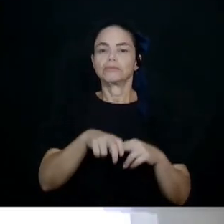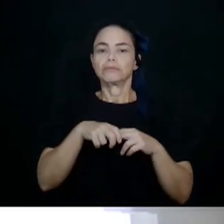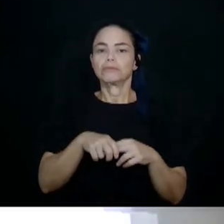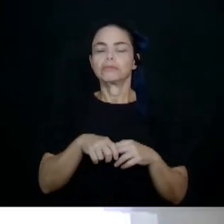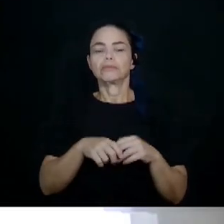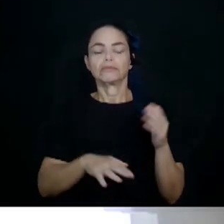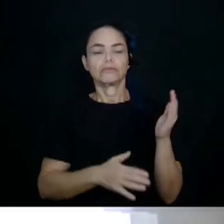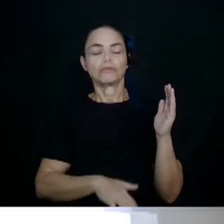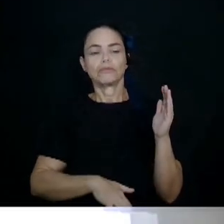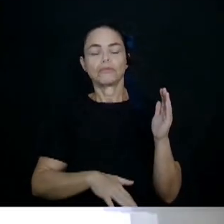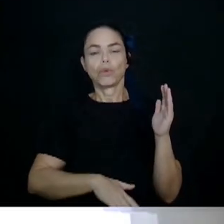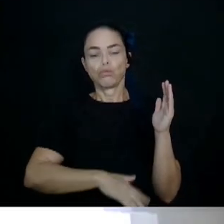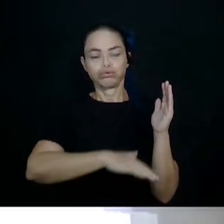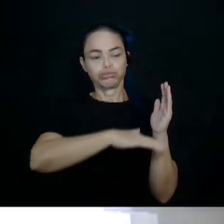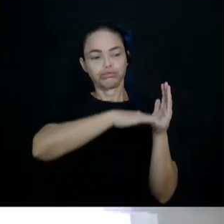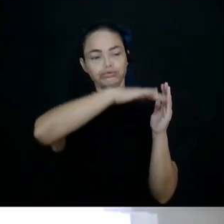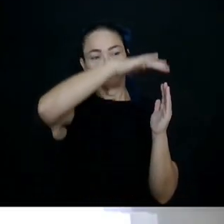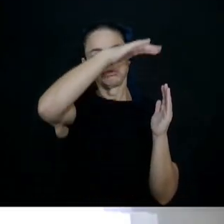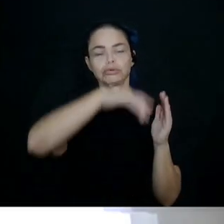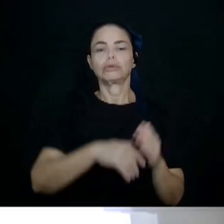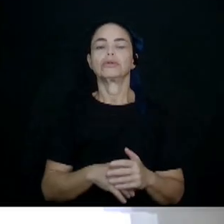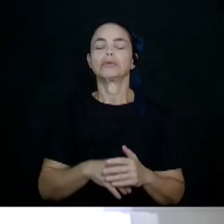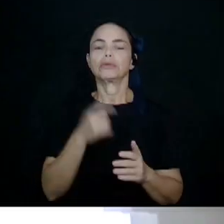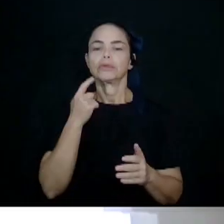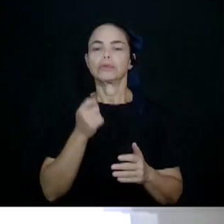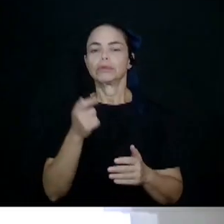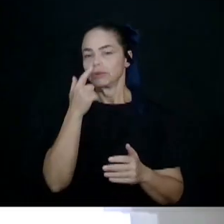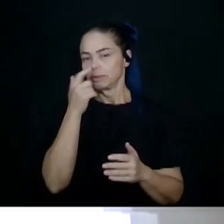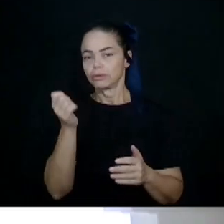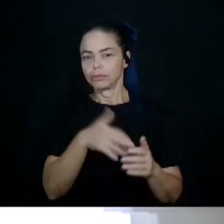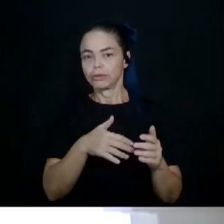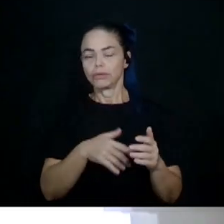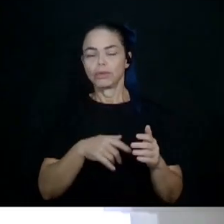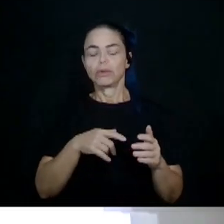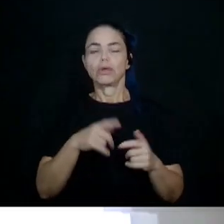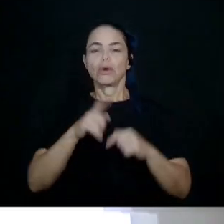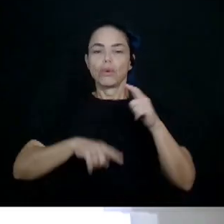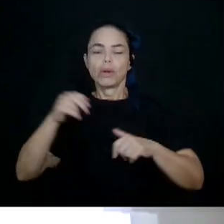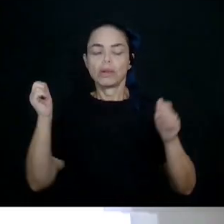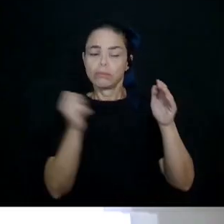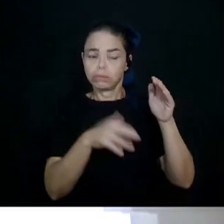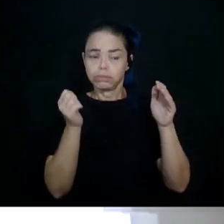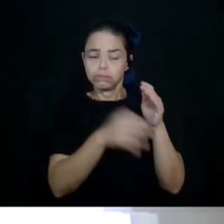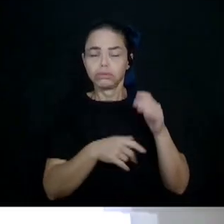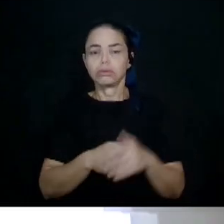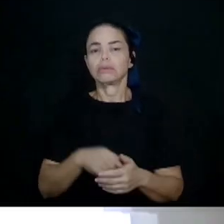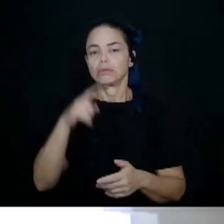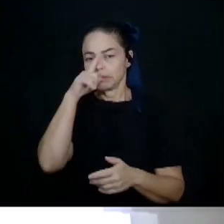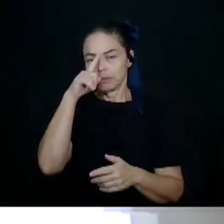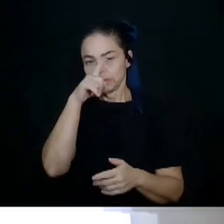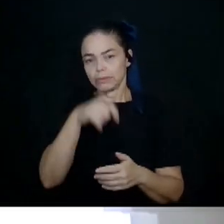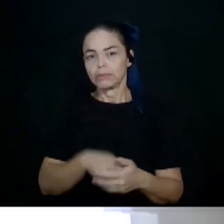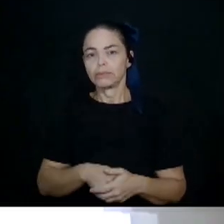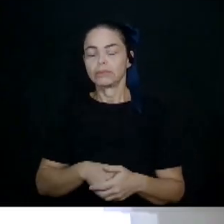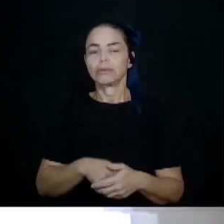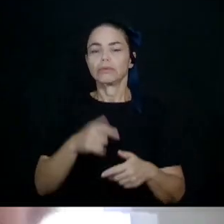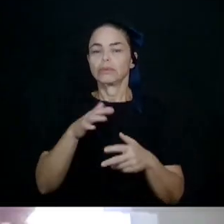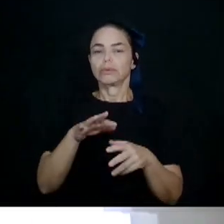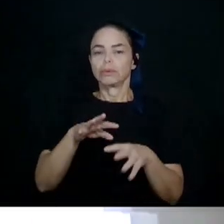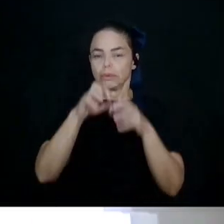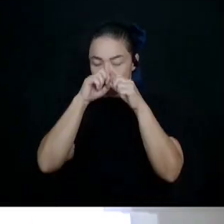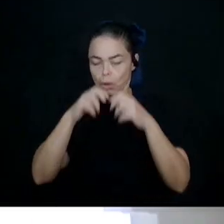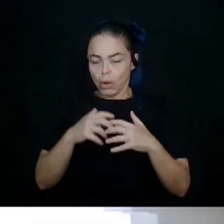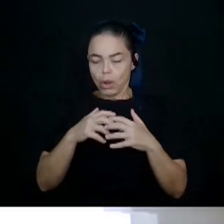coisas acumuladas, né? E novamente, né? O que acaba levando a riscos, né? De doenças respiratórias,